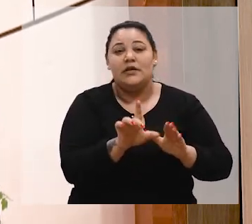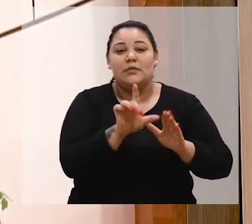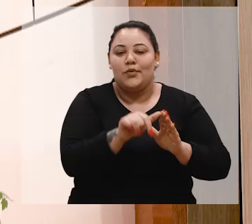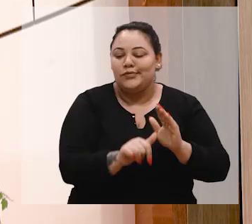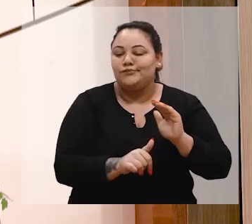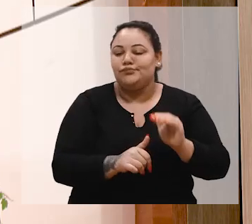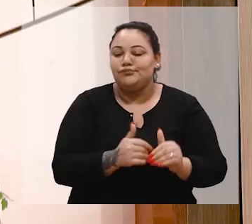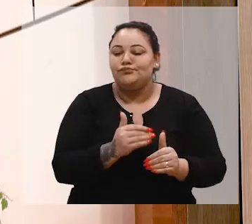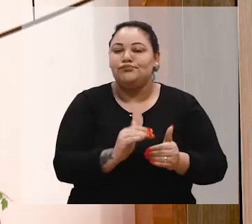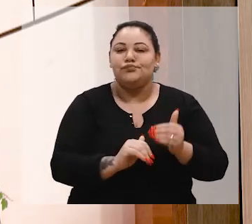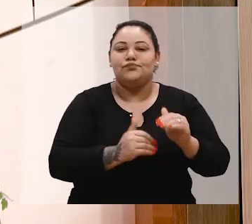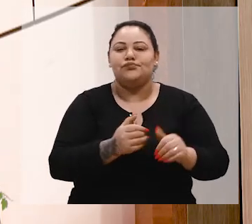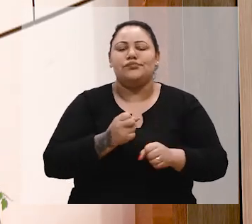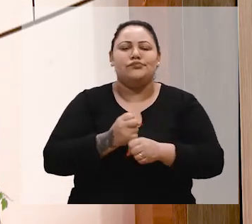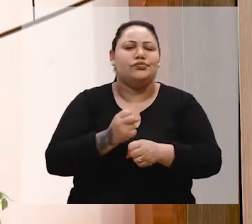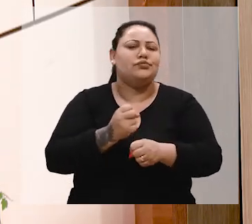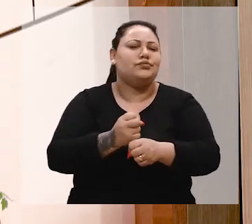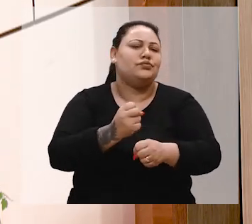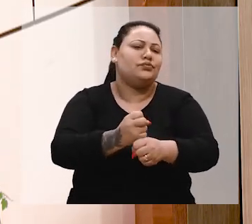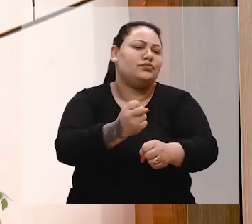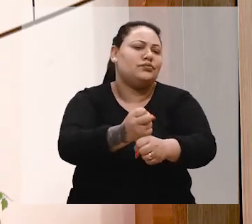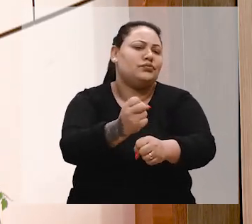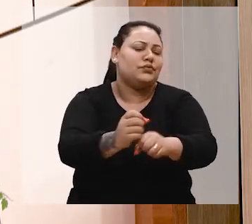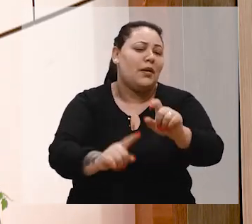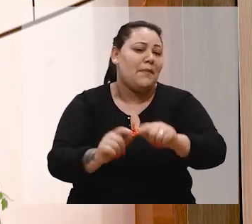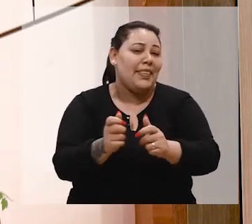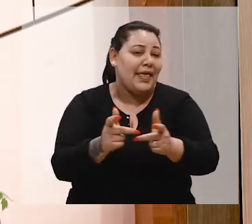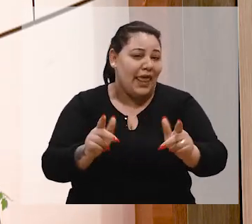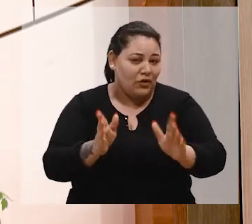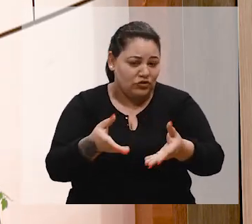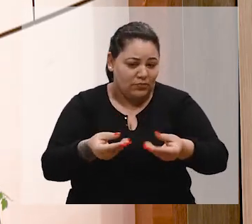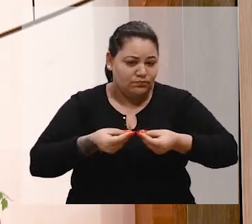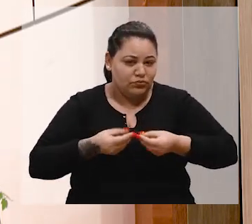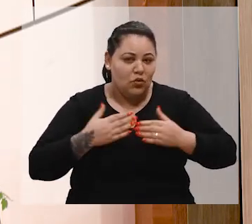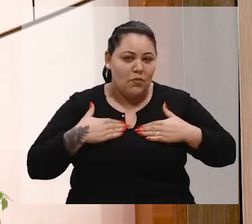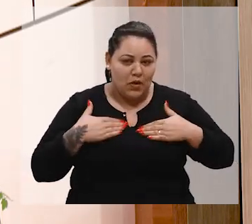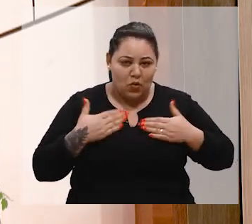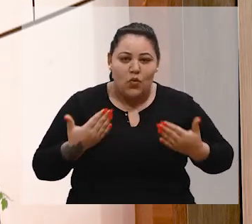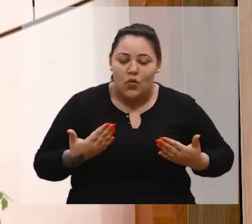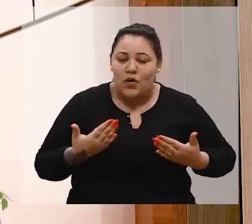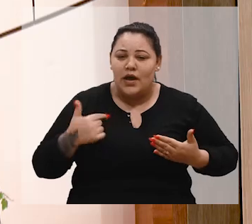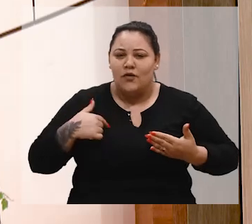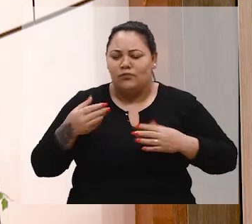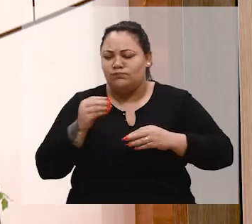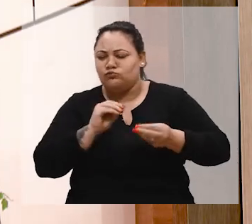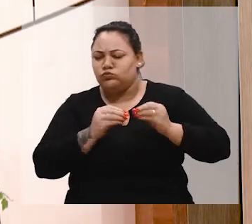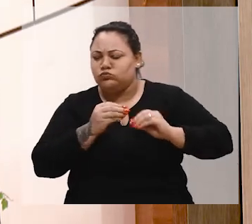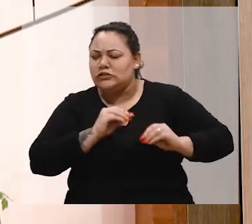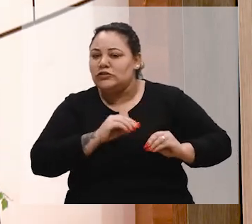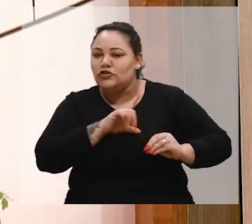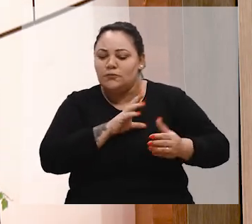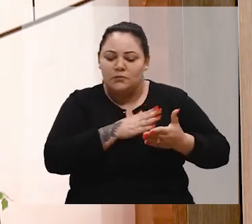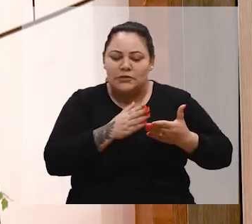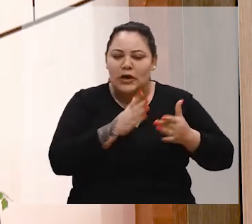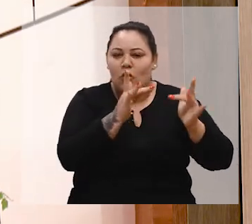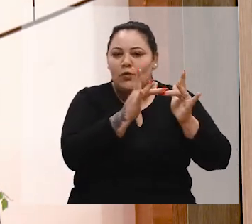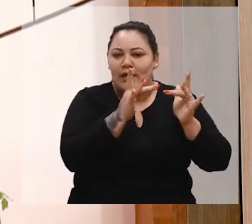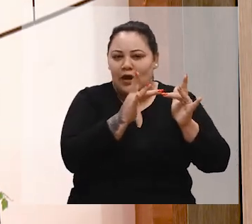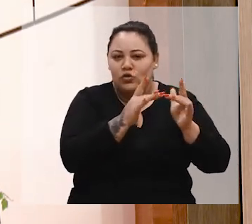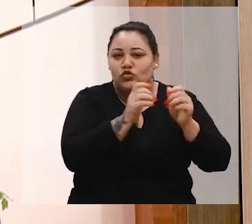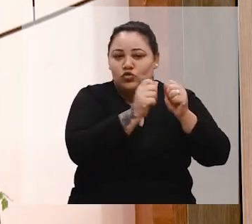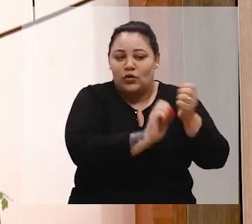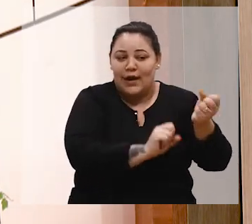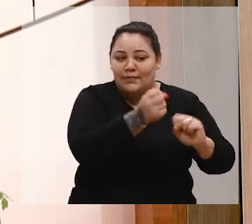e com o passar dos anos, que já faz alguns anos que esse material está comigo, então eu tive o contato com